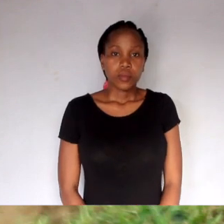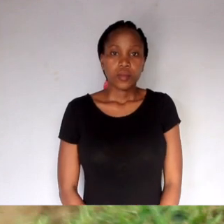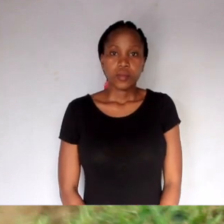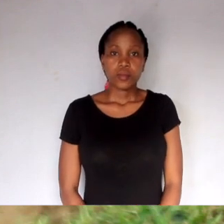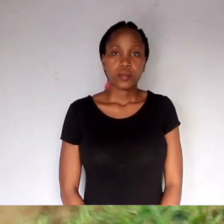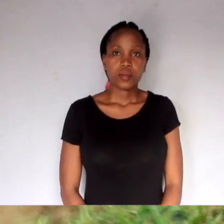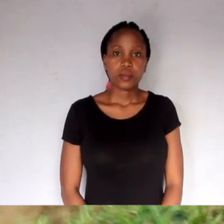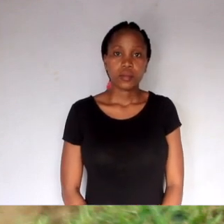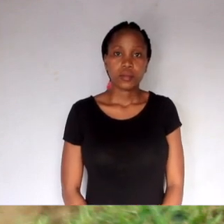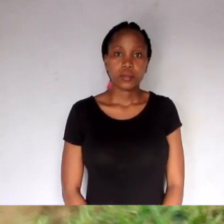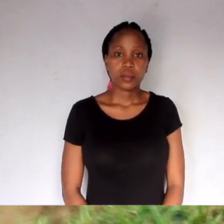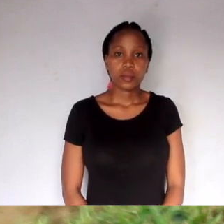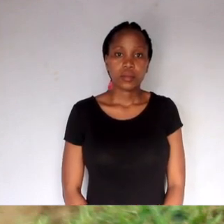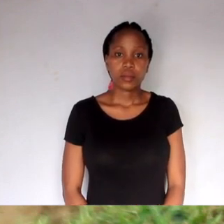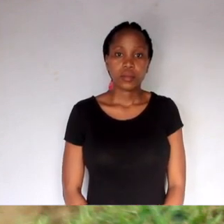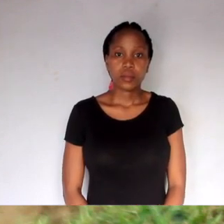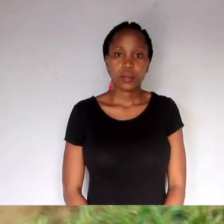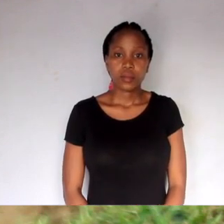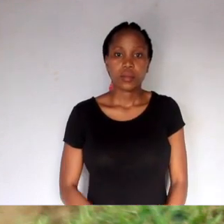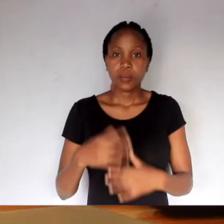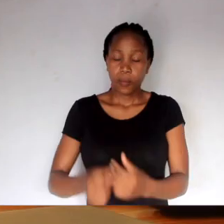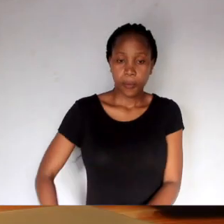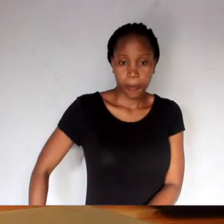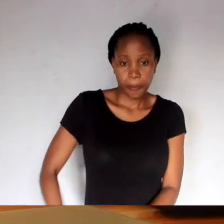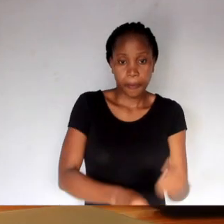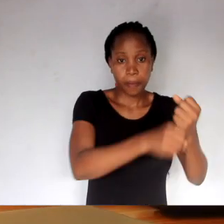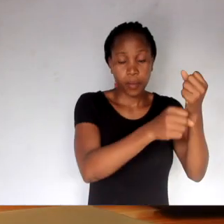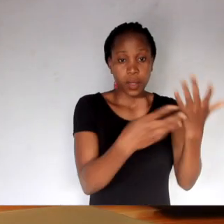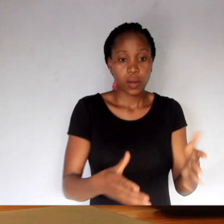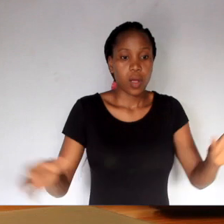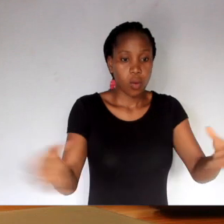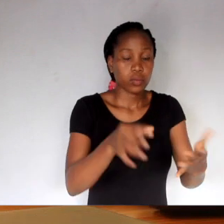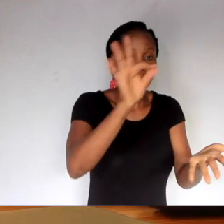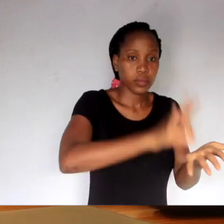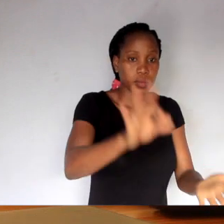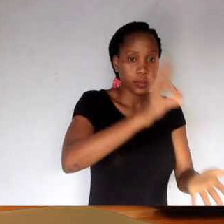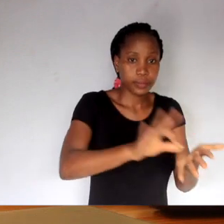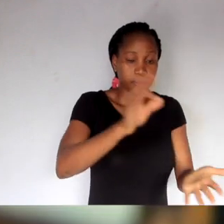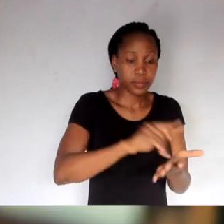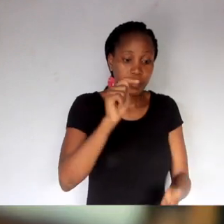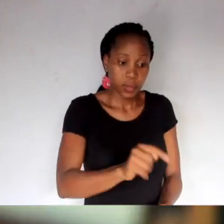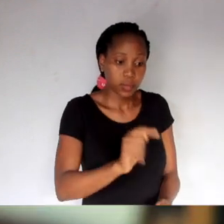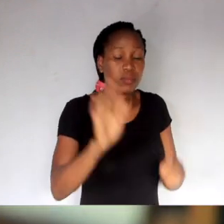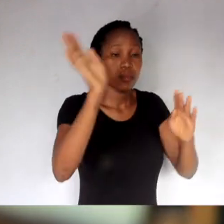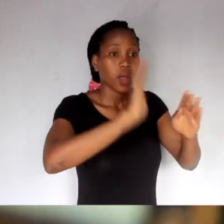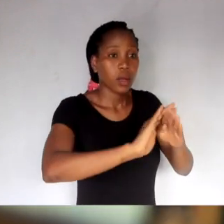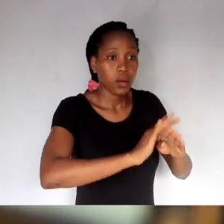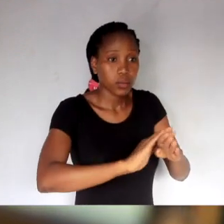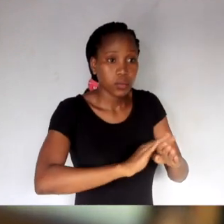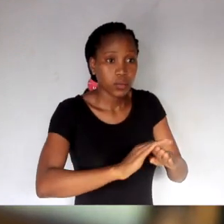Encorajar este grupo que está no secretariado para usar a oportunidade que tem de